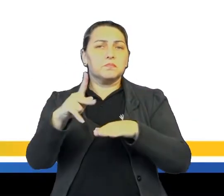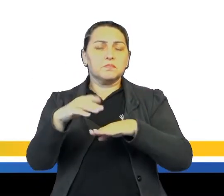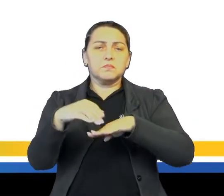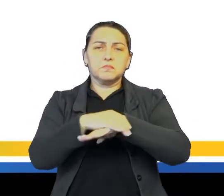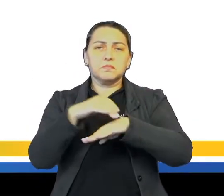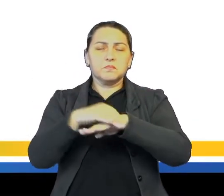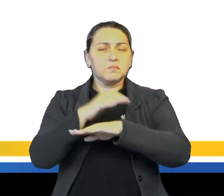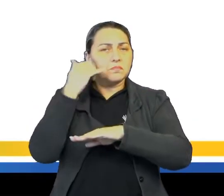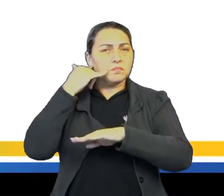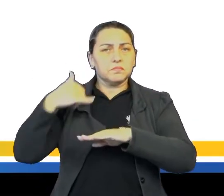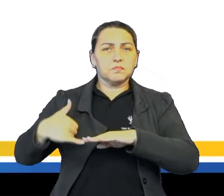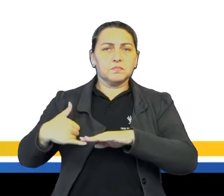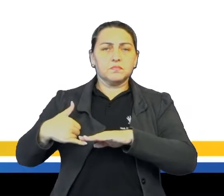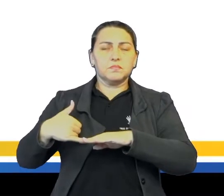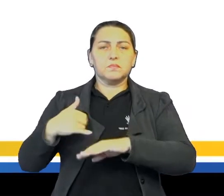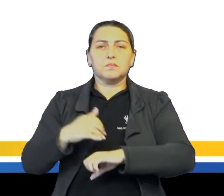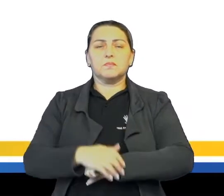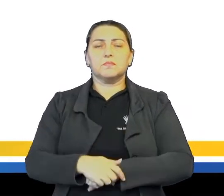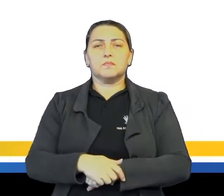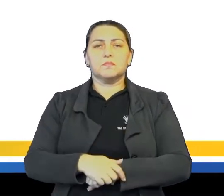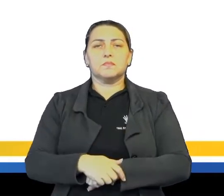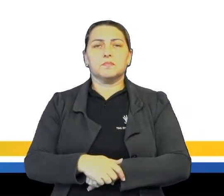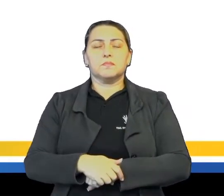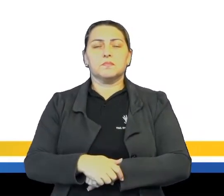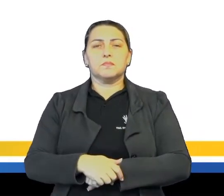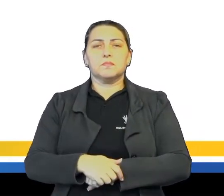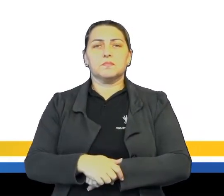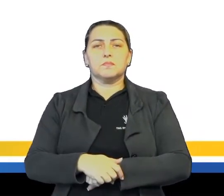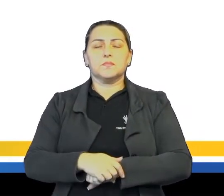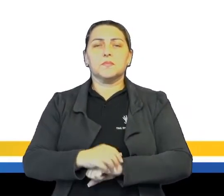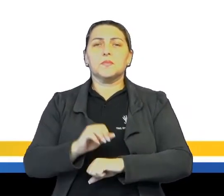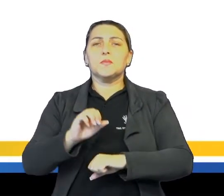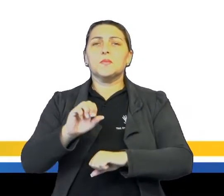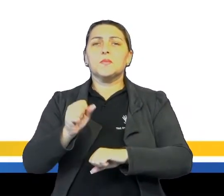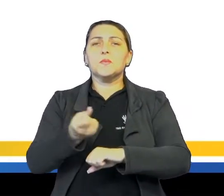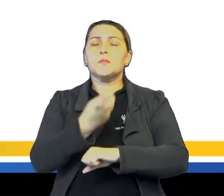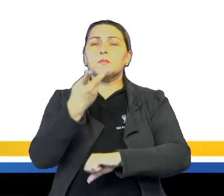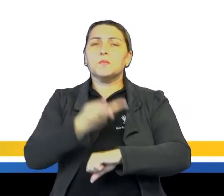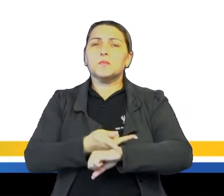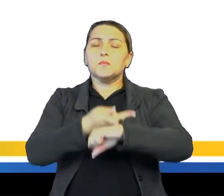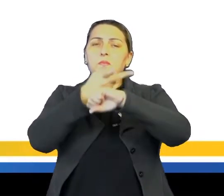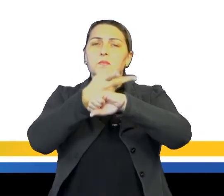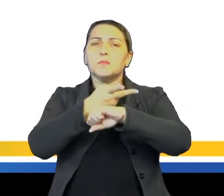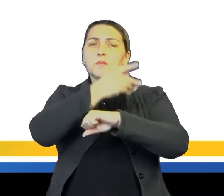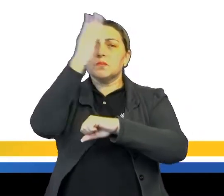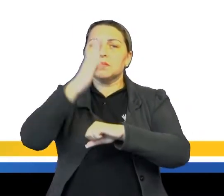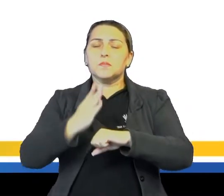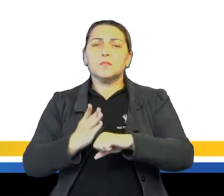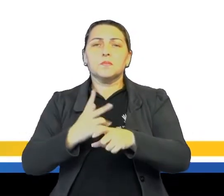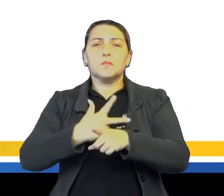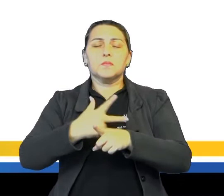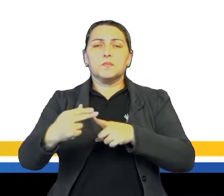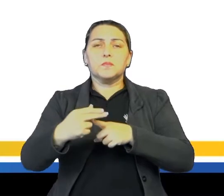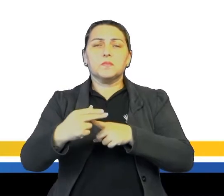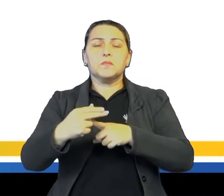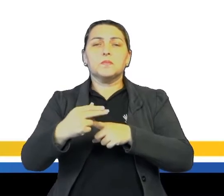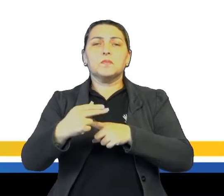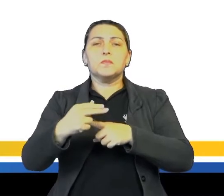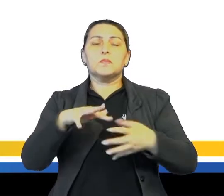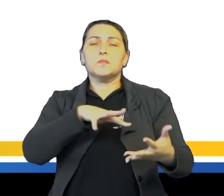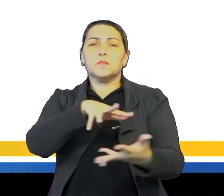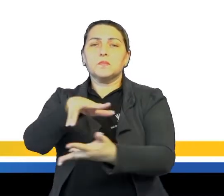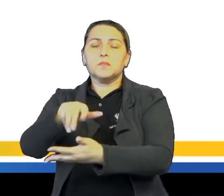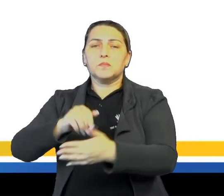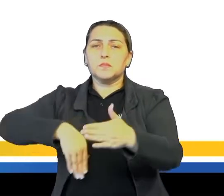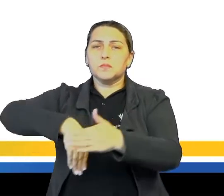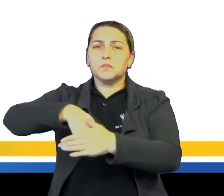de telefone? Quantos títulos o Brasil ganhou na Copa do Mundo? Você já